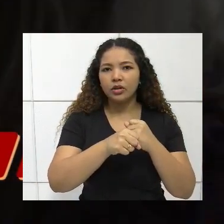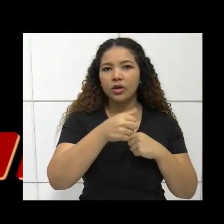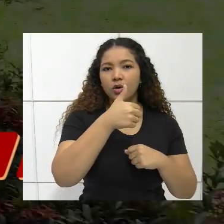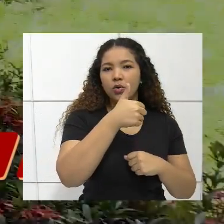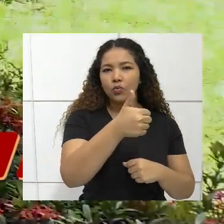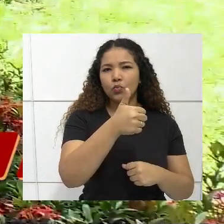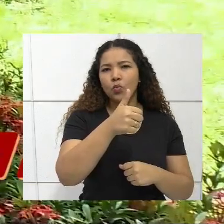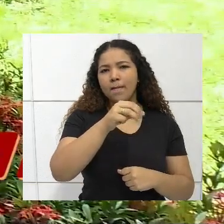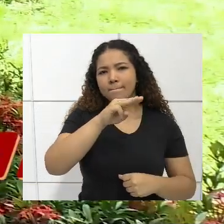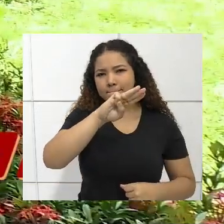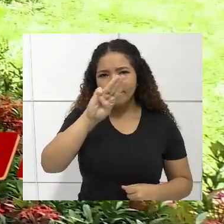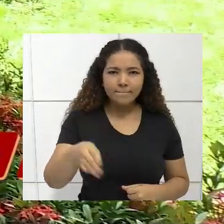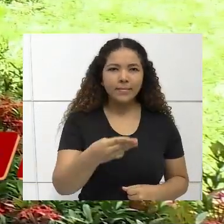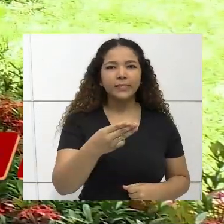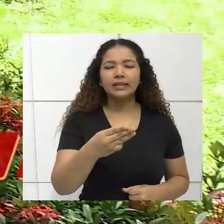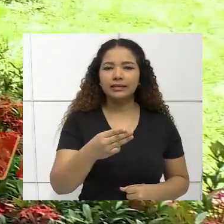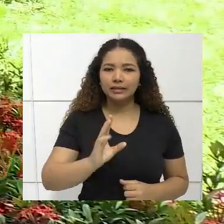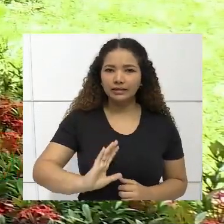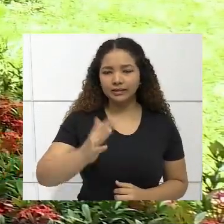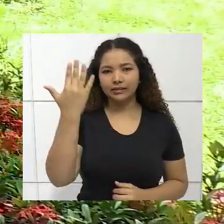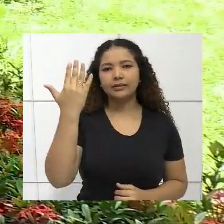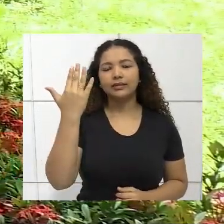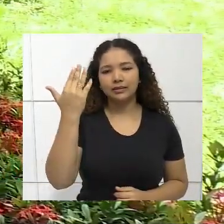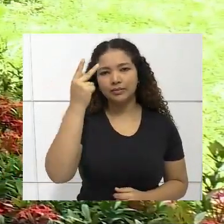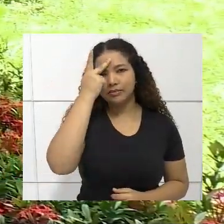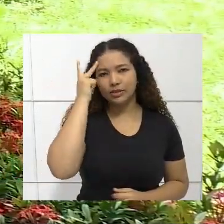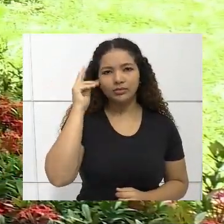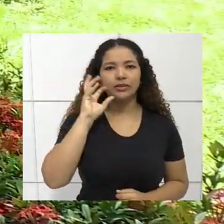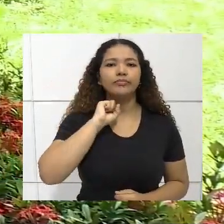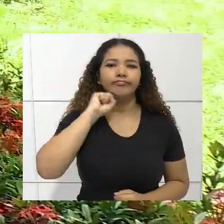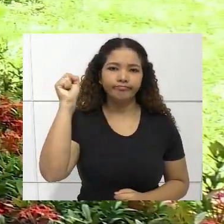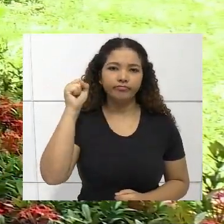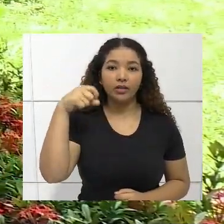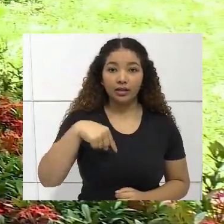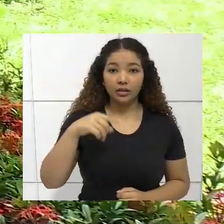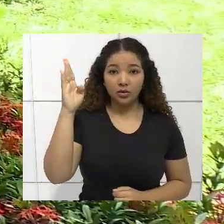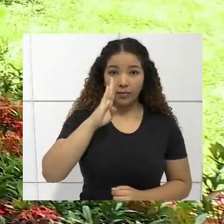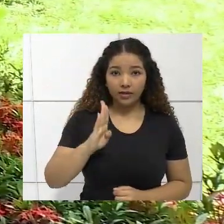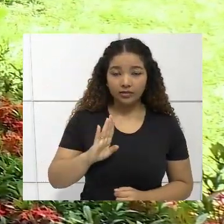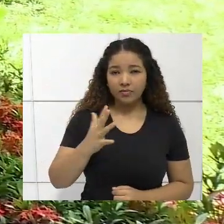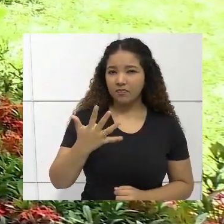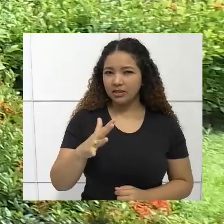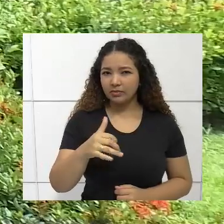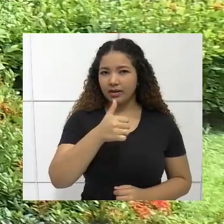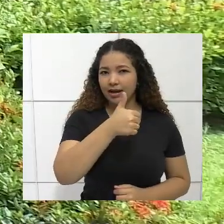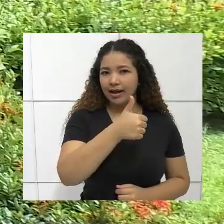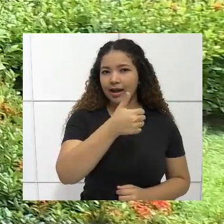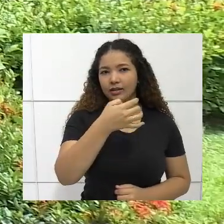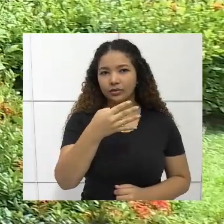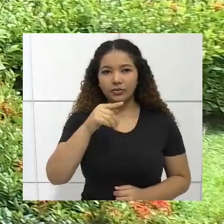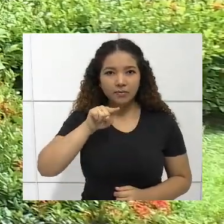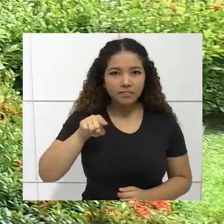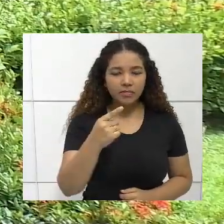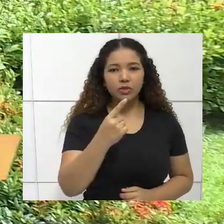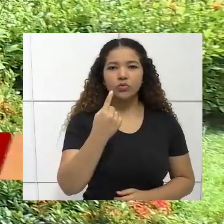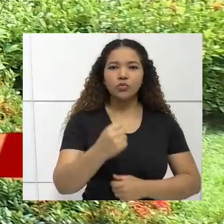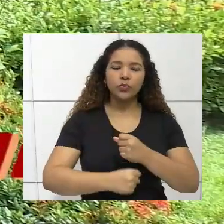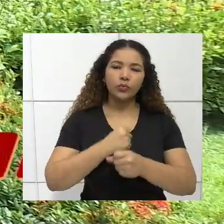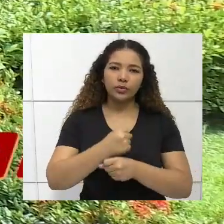casos. No Brasil, os registros de suicídios chegam a 14 mil por ano, ou seja, em